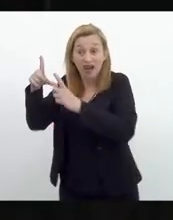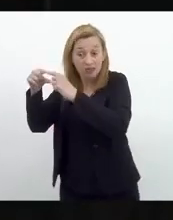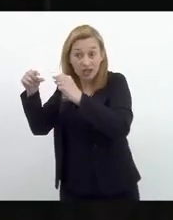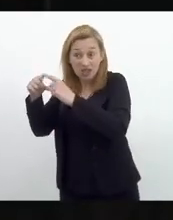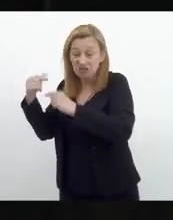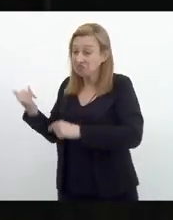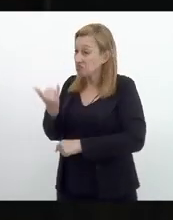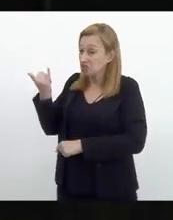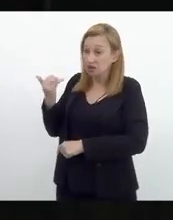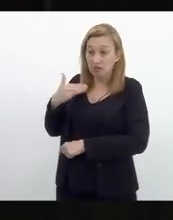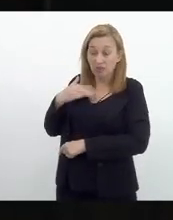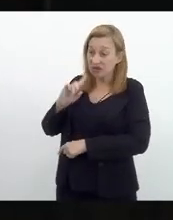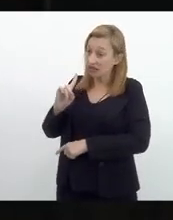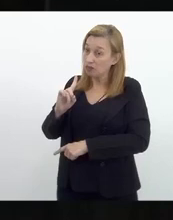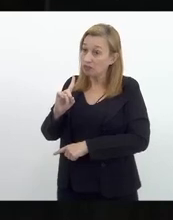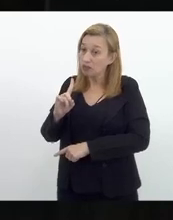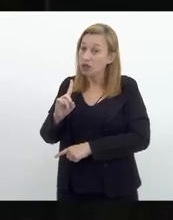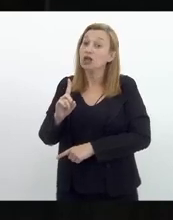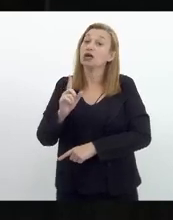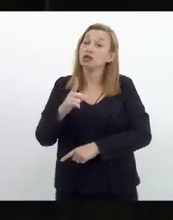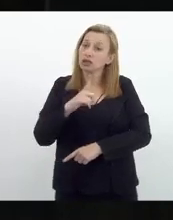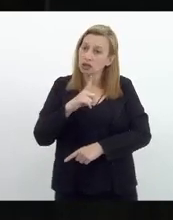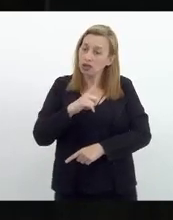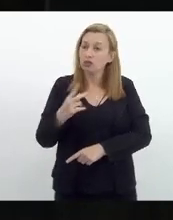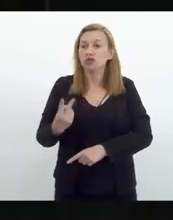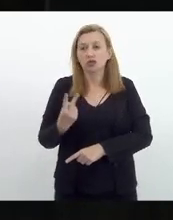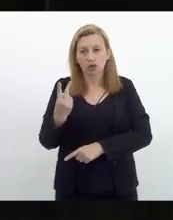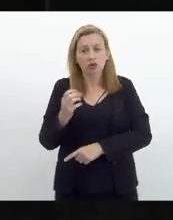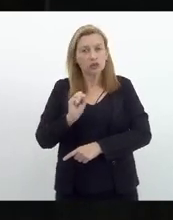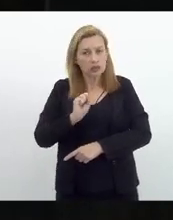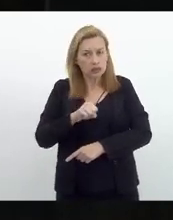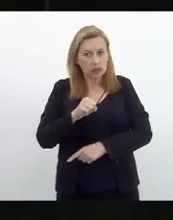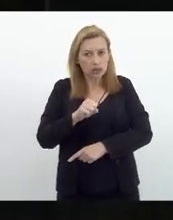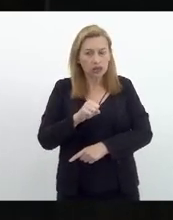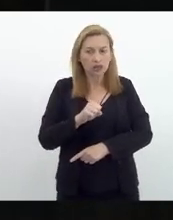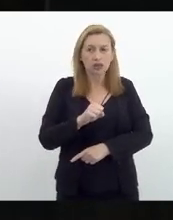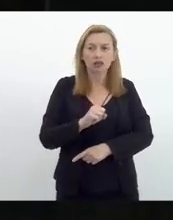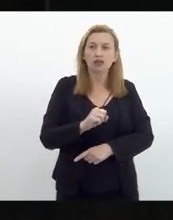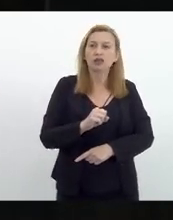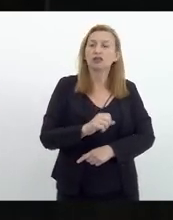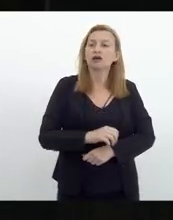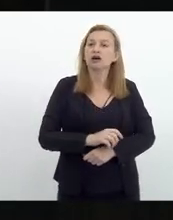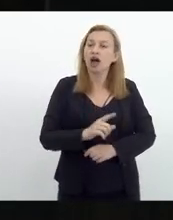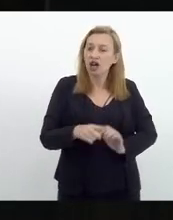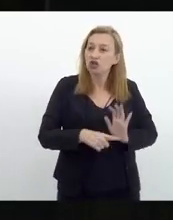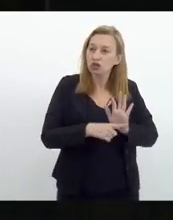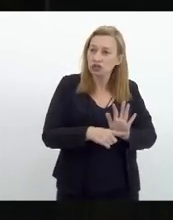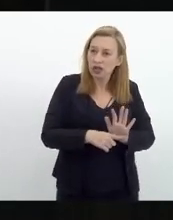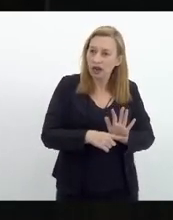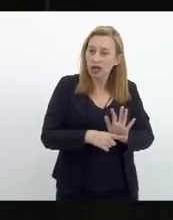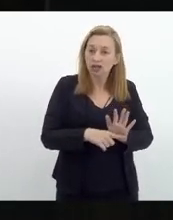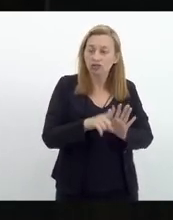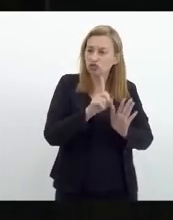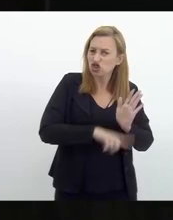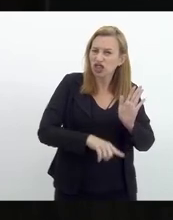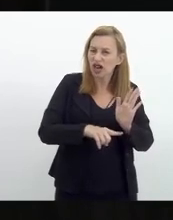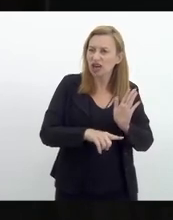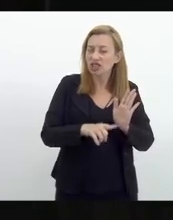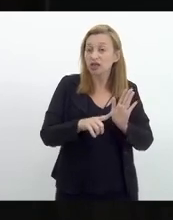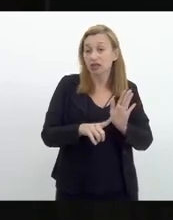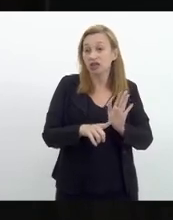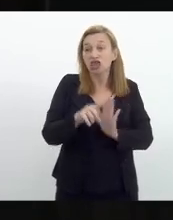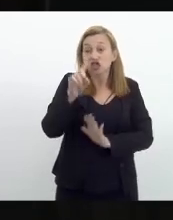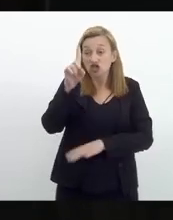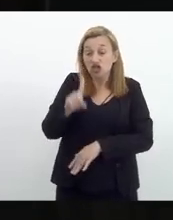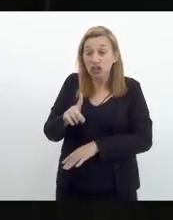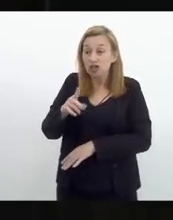importa a gente tem um princípio garantir para quem estava não tirar direito de ninguém agora estamos